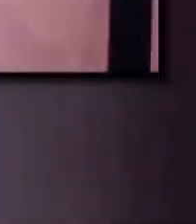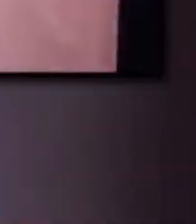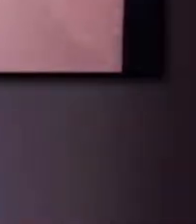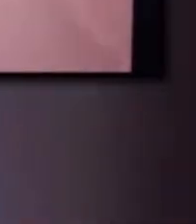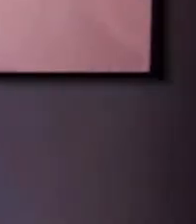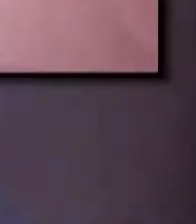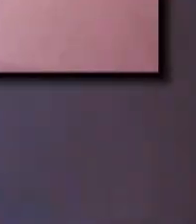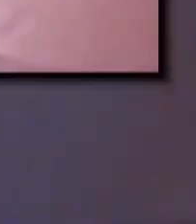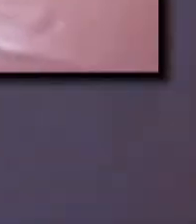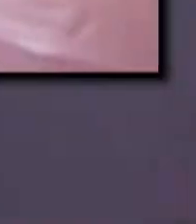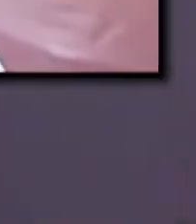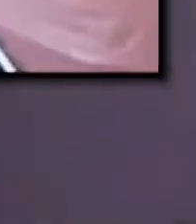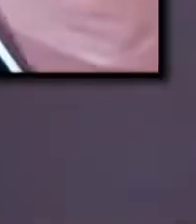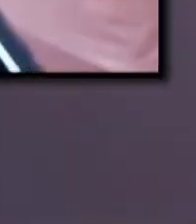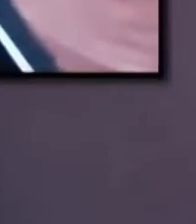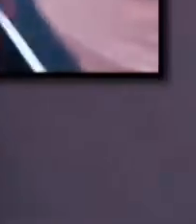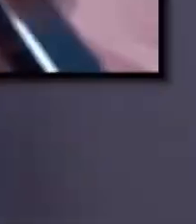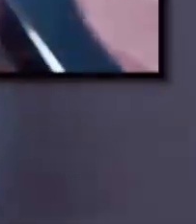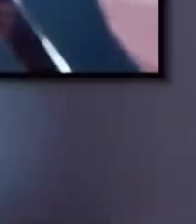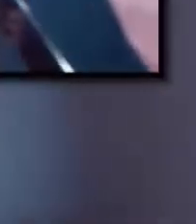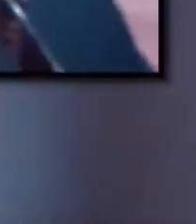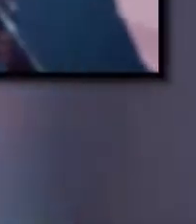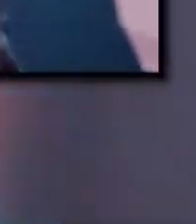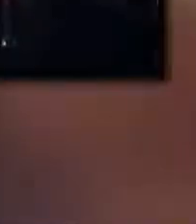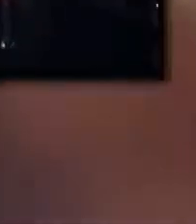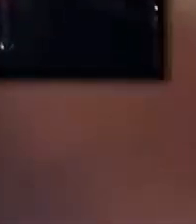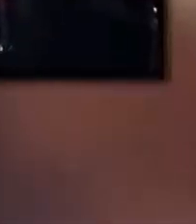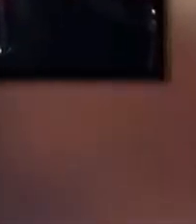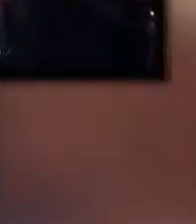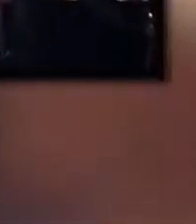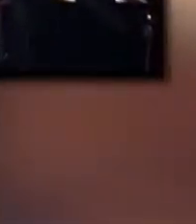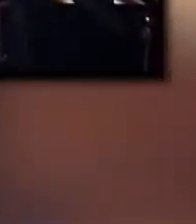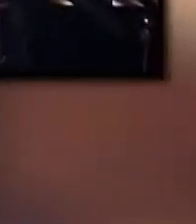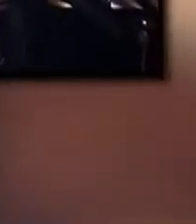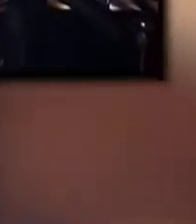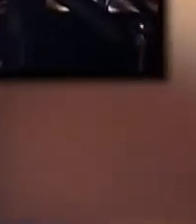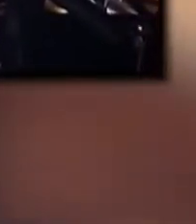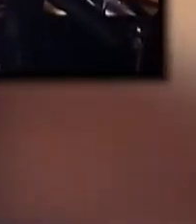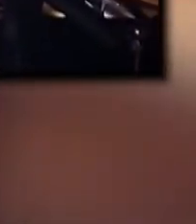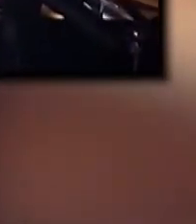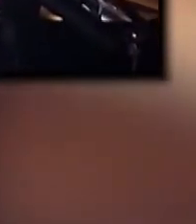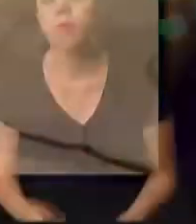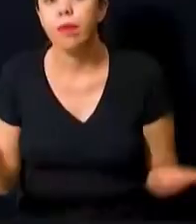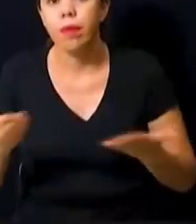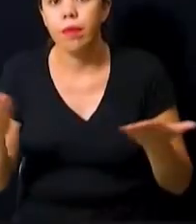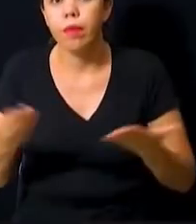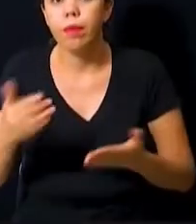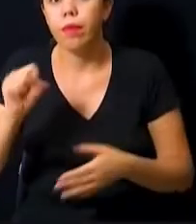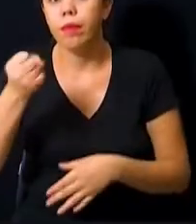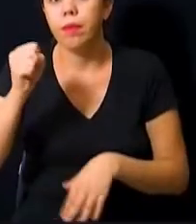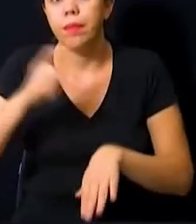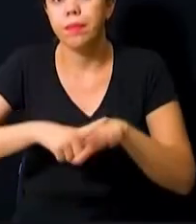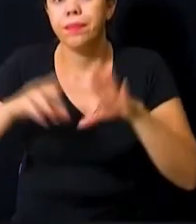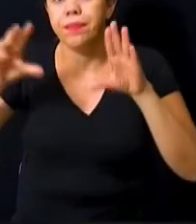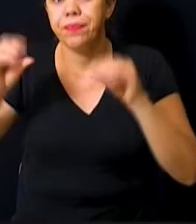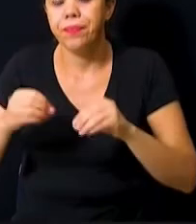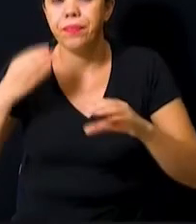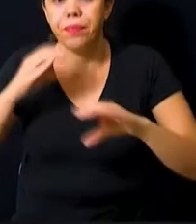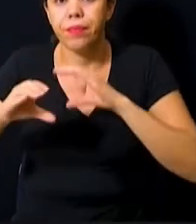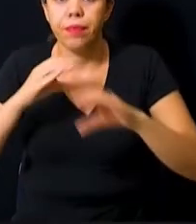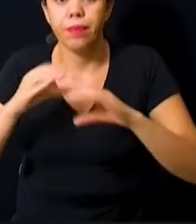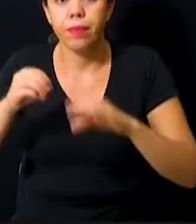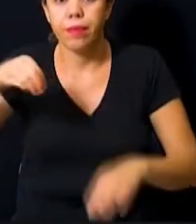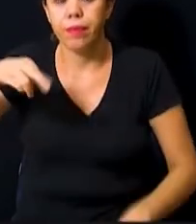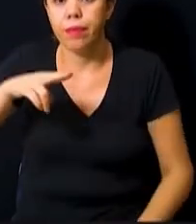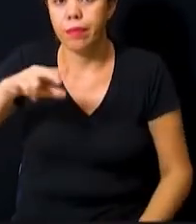a vida me mastiga e eu não sou de briga, sou de opinião. Ainda hoje, às 8 da noite,